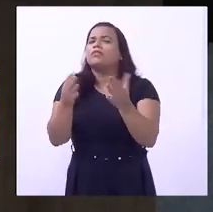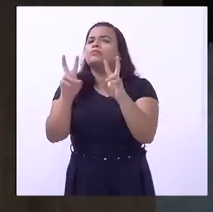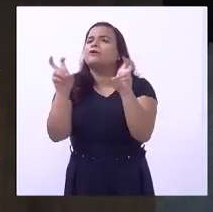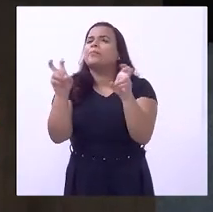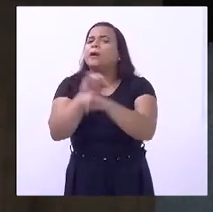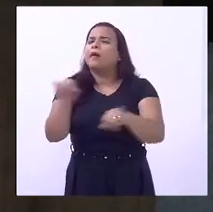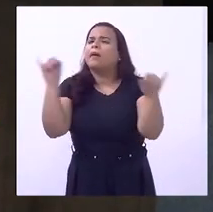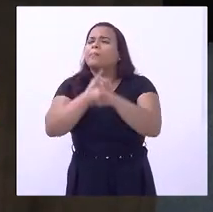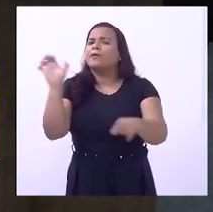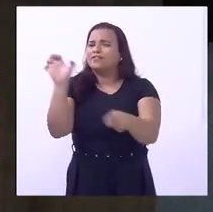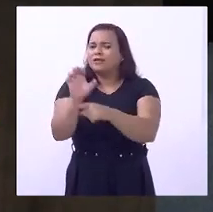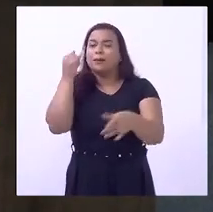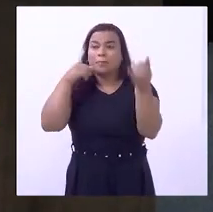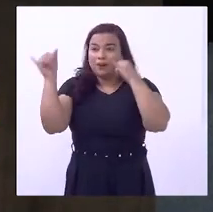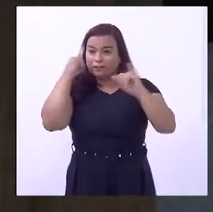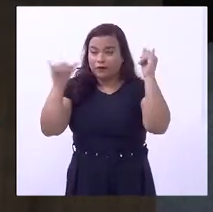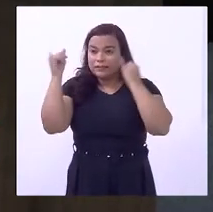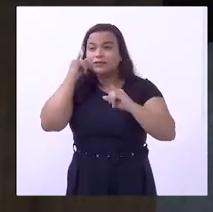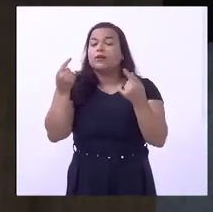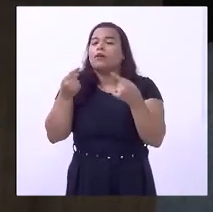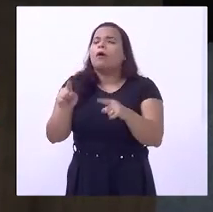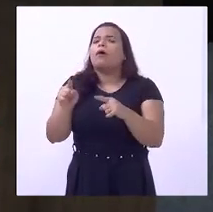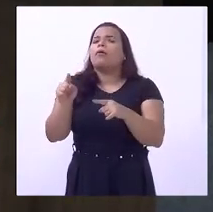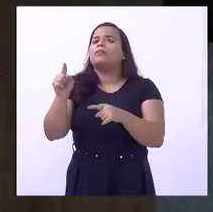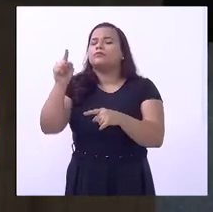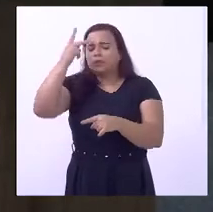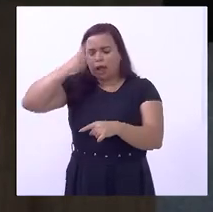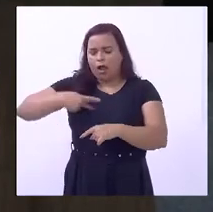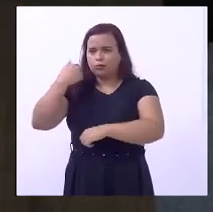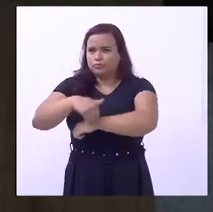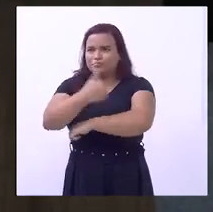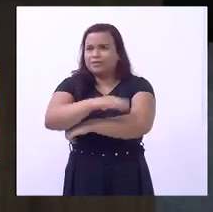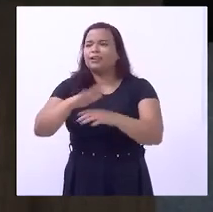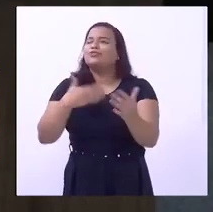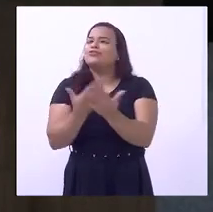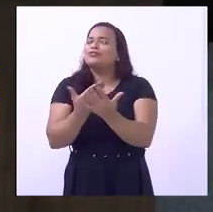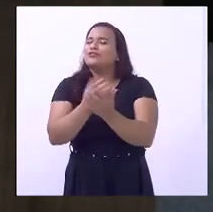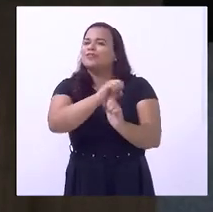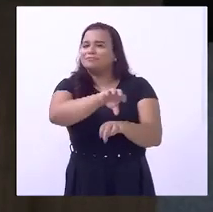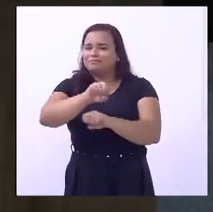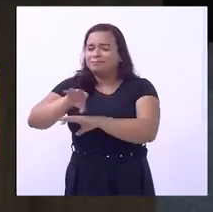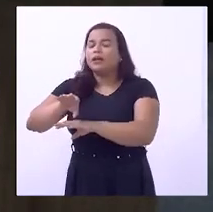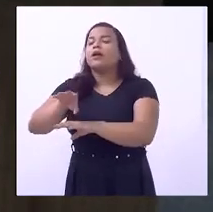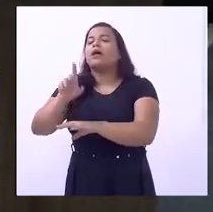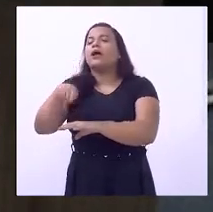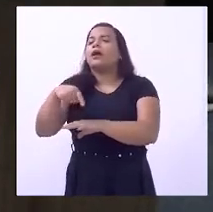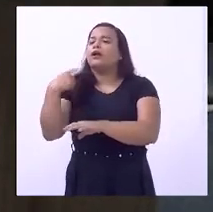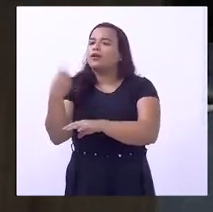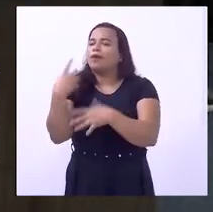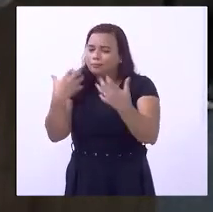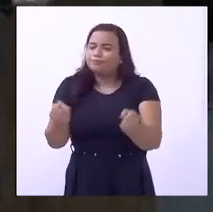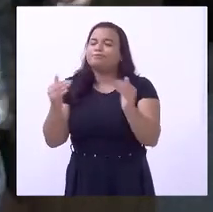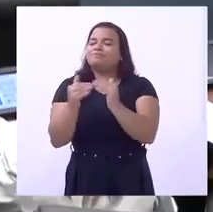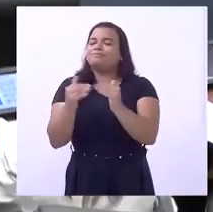campanha estadual de prevenção e combate à automutilação nas escolas da rede de ensino. O parecer é favorável.